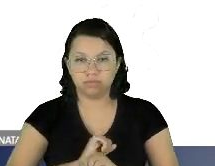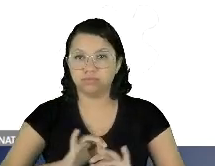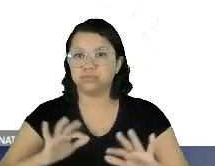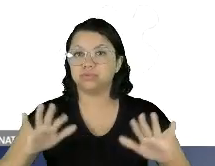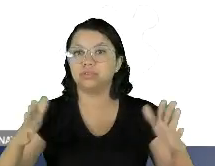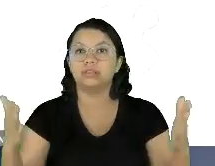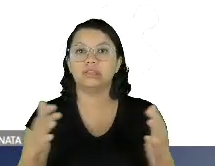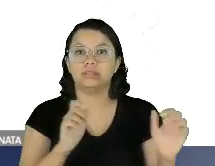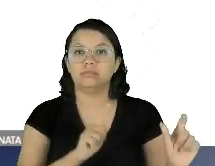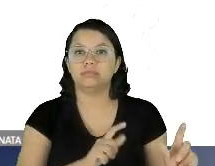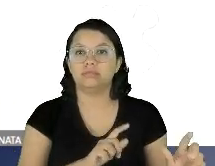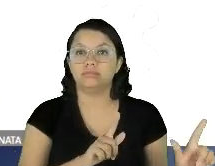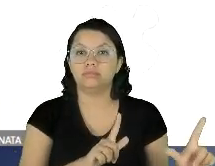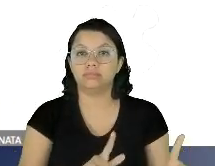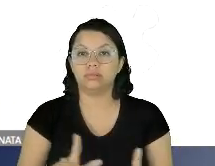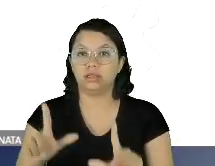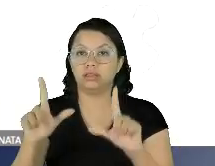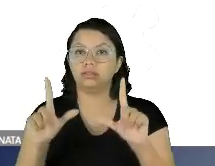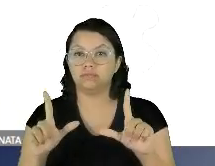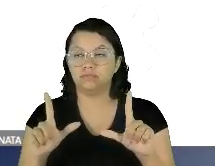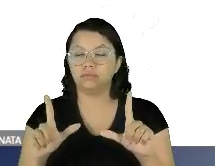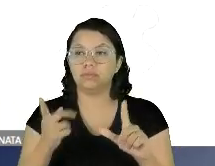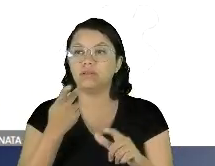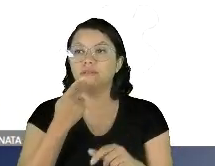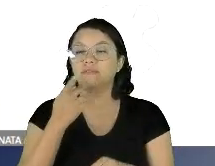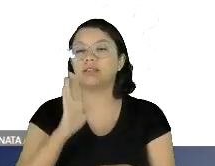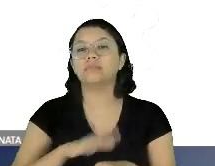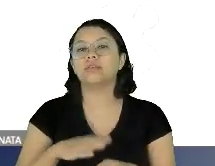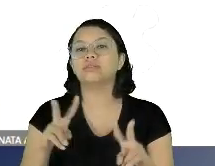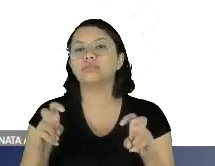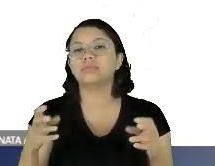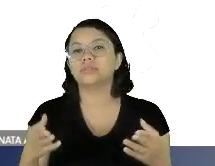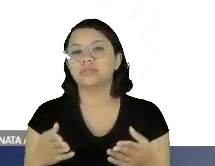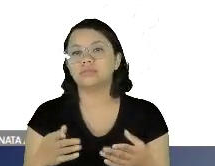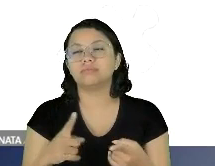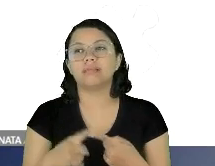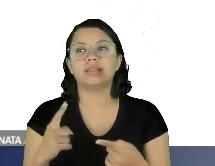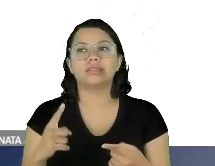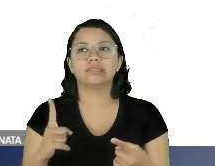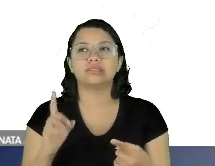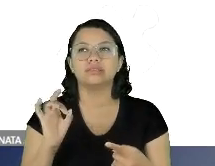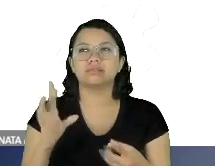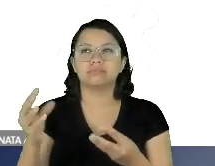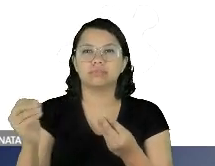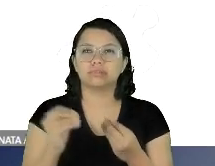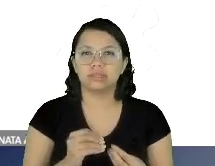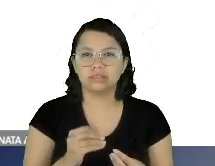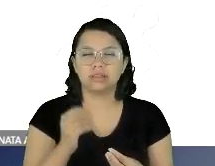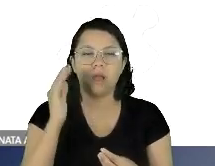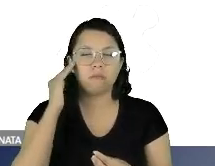plataforma, eu especifico mais essas medidas, mas apenas para trazer para pensamentos dos